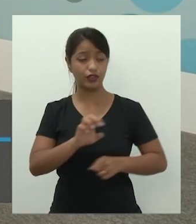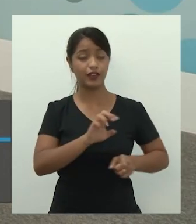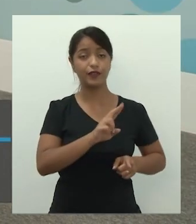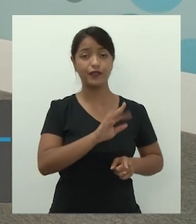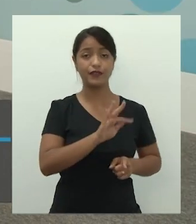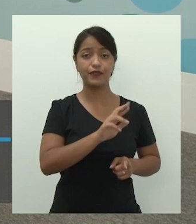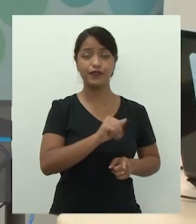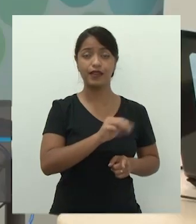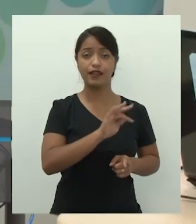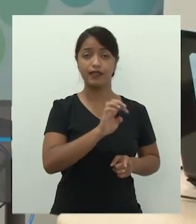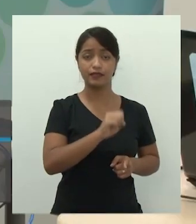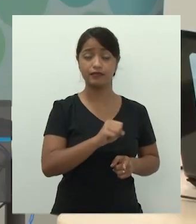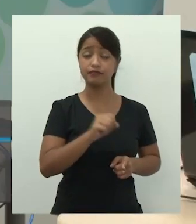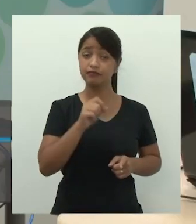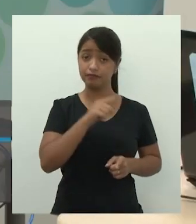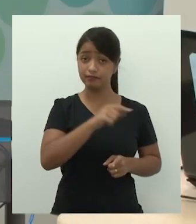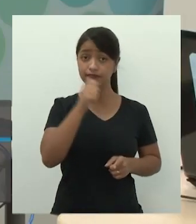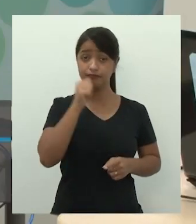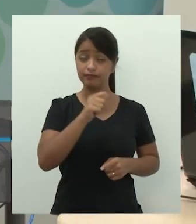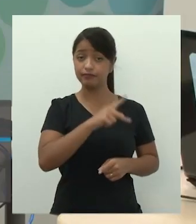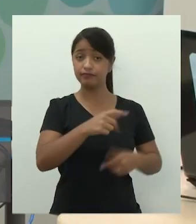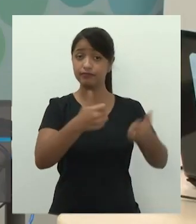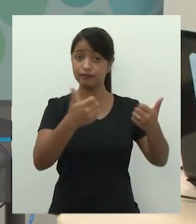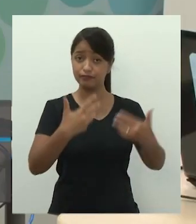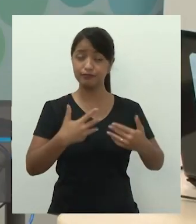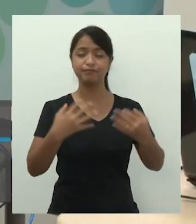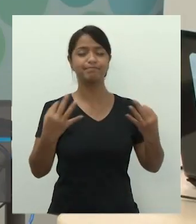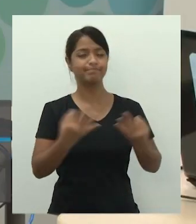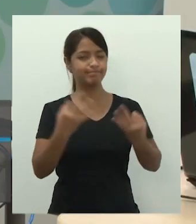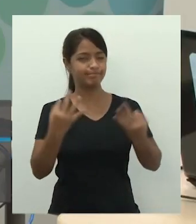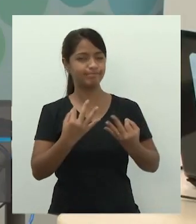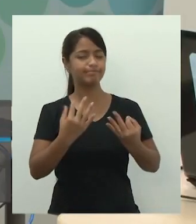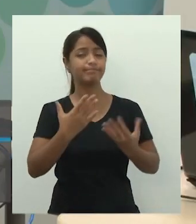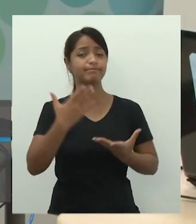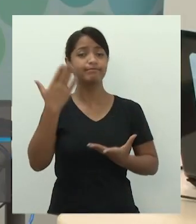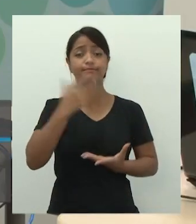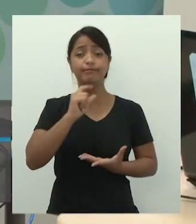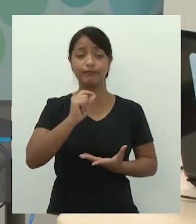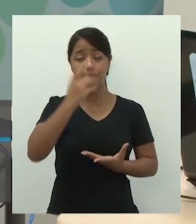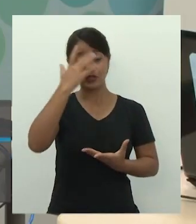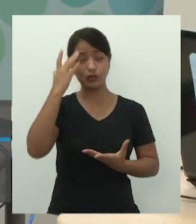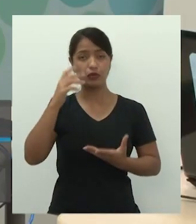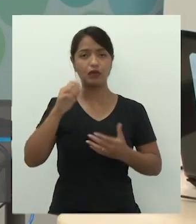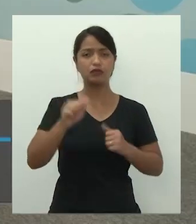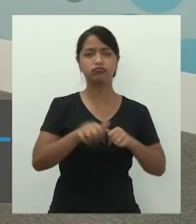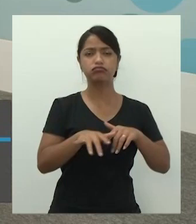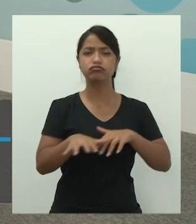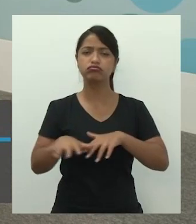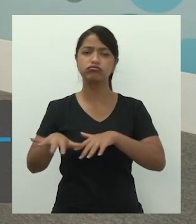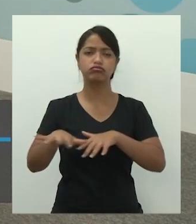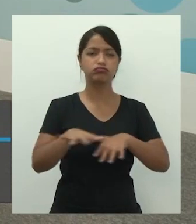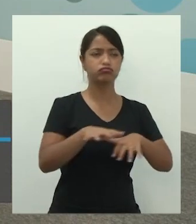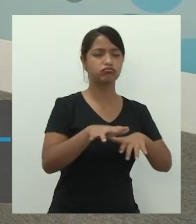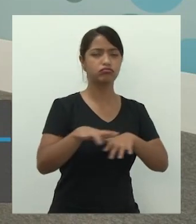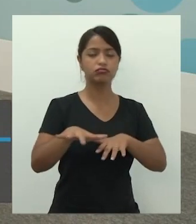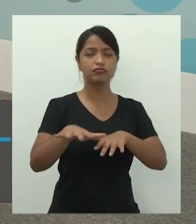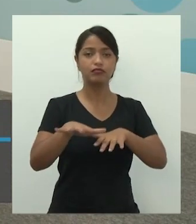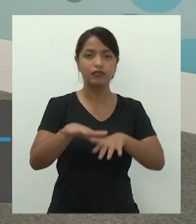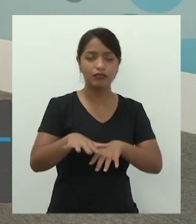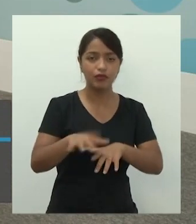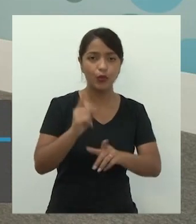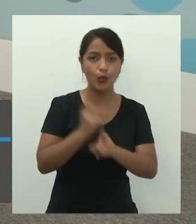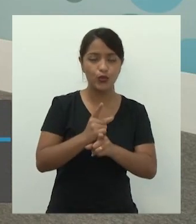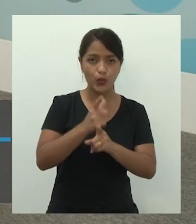é o que caracteriza a sedentarização dos povos. Essa comodidade, né? Eu não vou mais querer sair vagando por aí